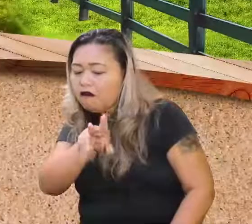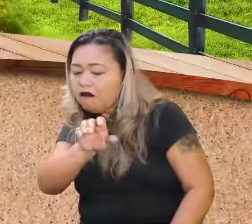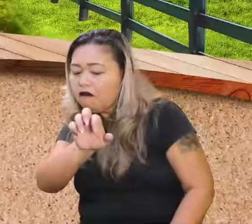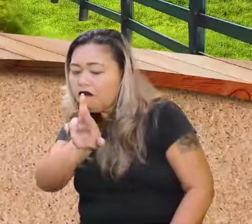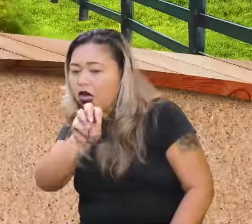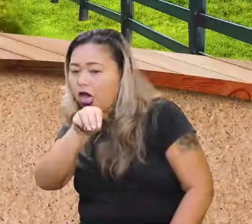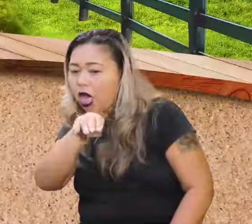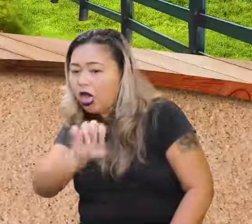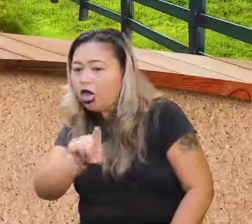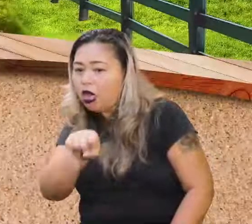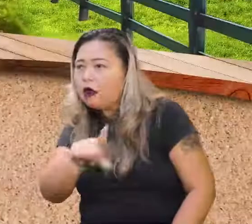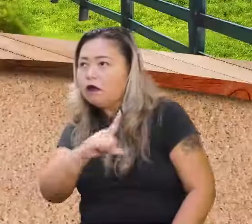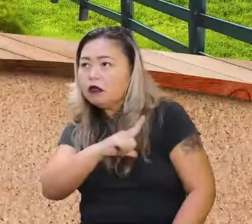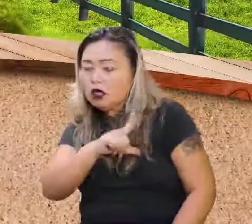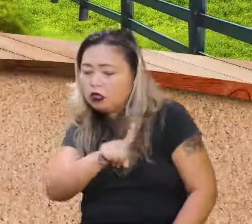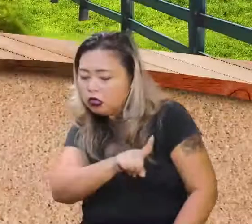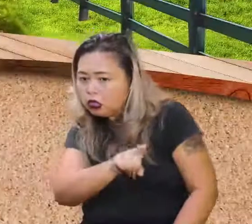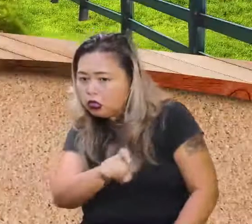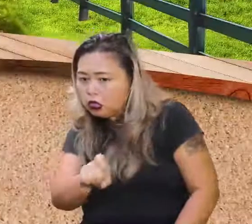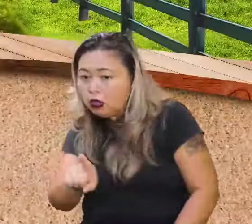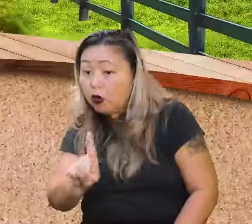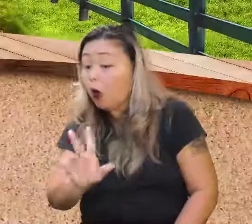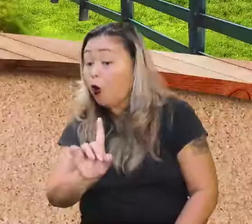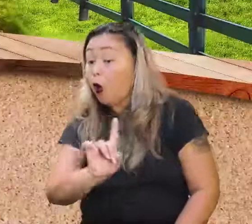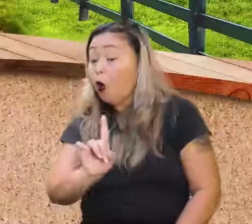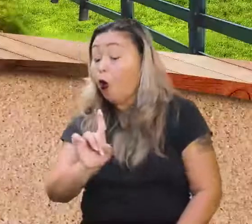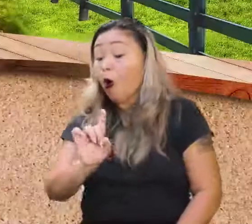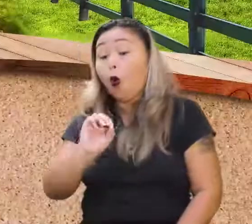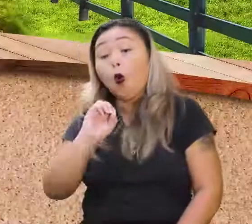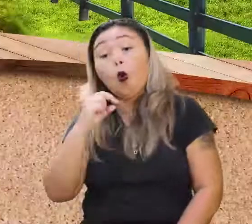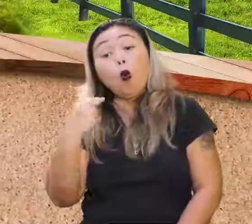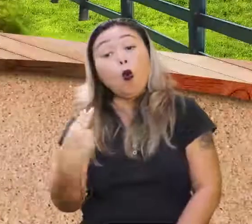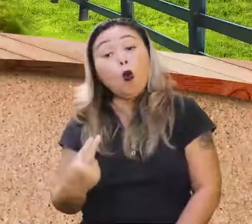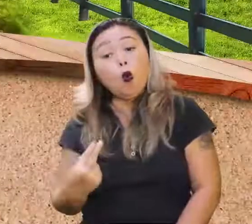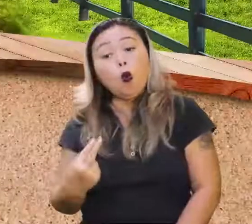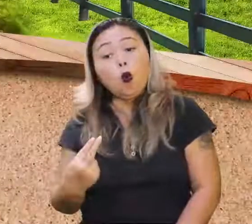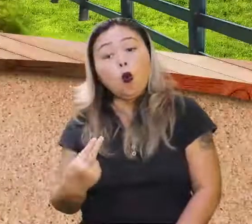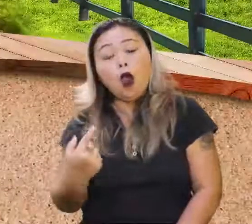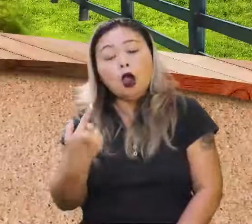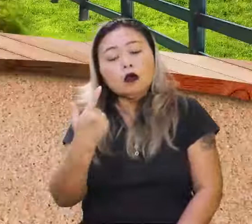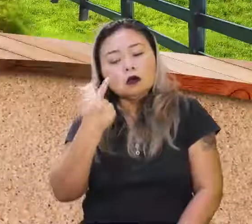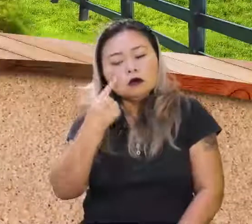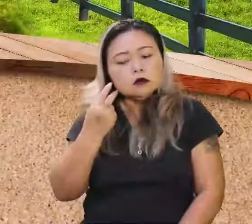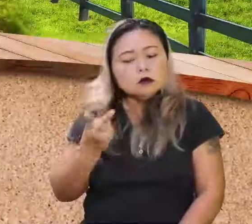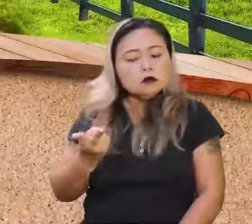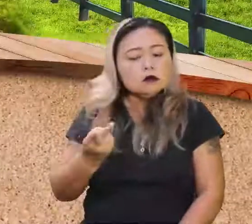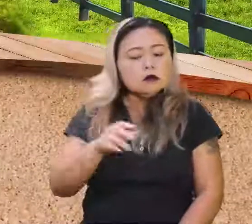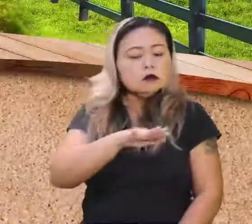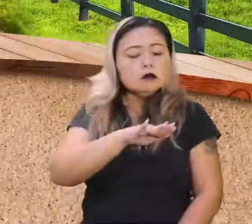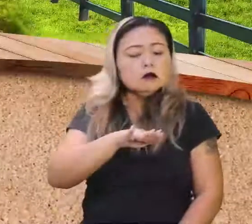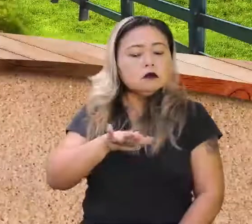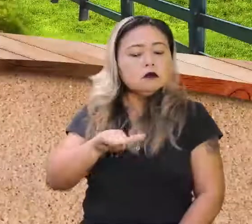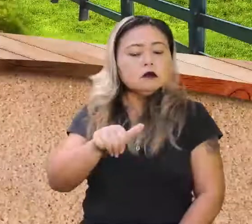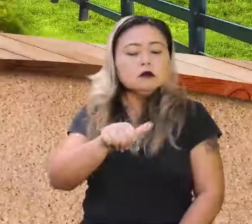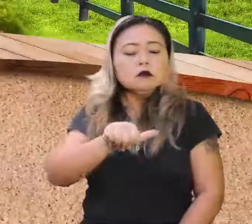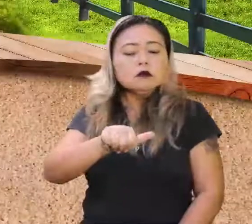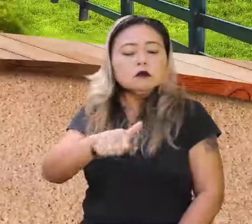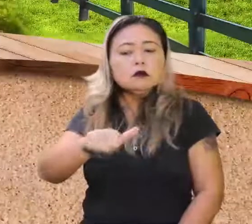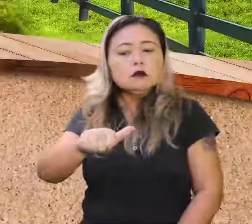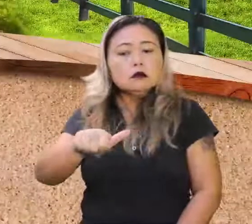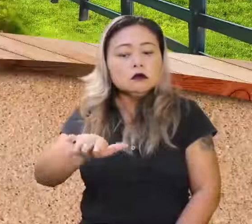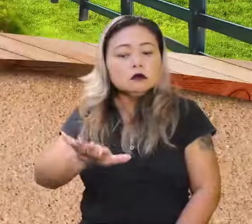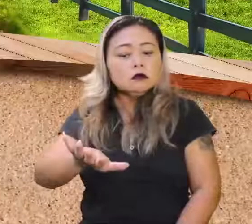vermes, né? Ou, professor, comecei a perceber ali